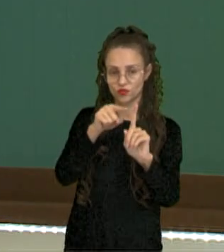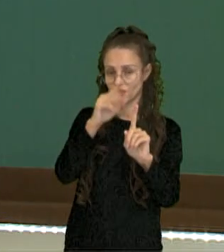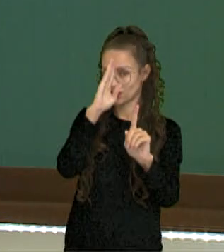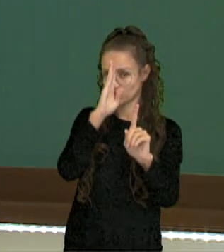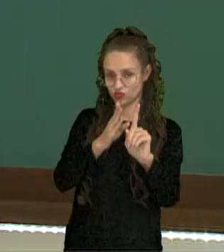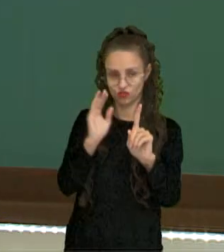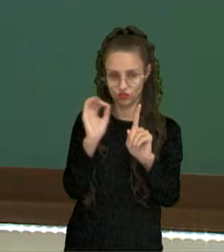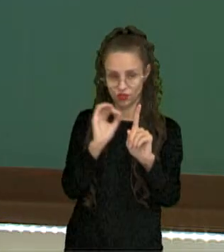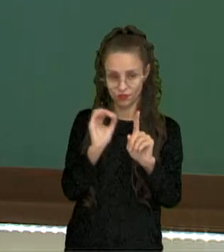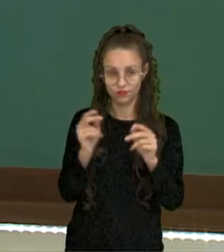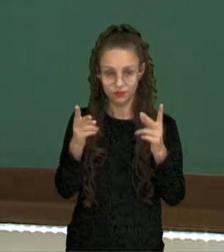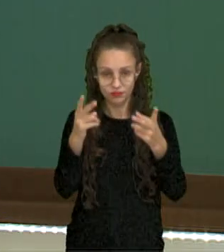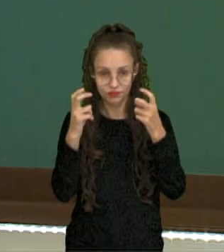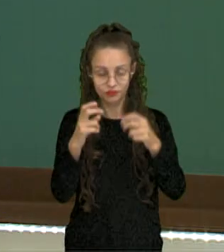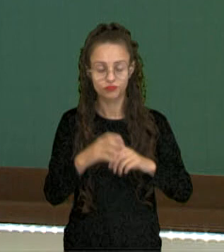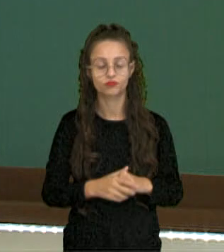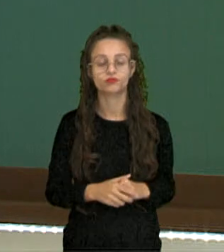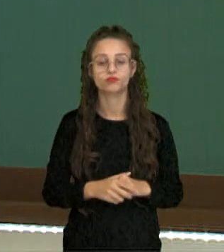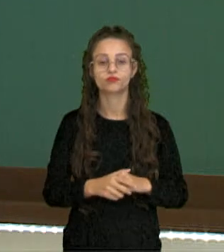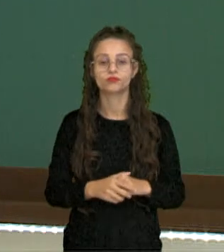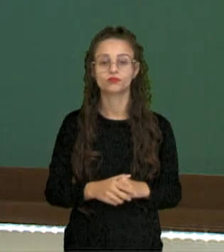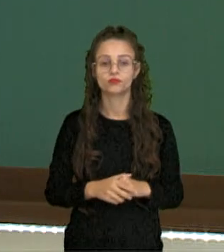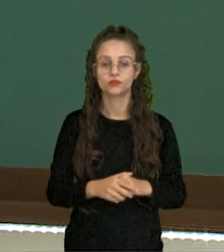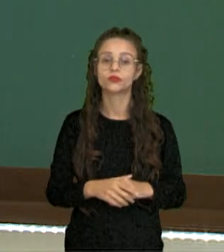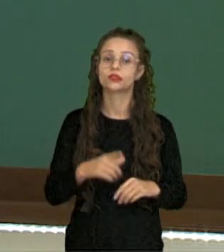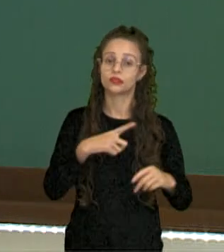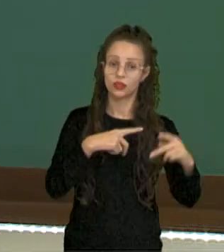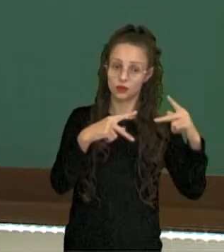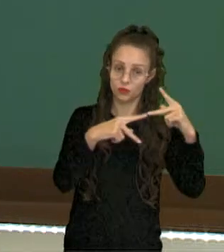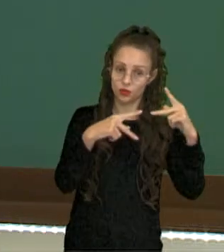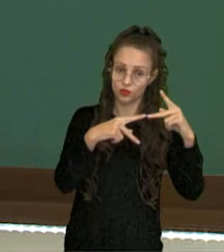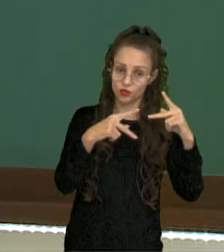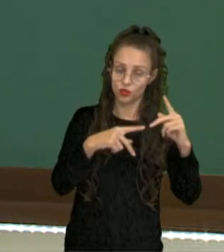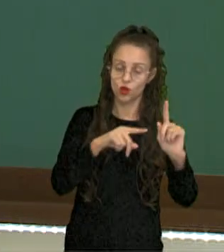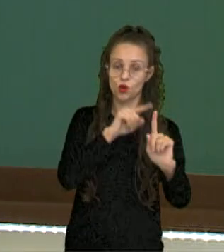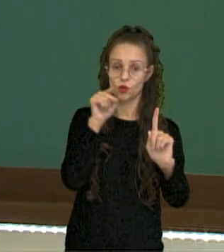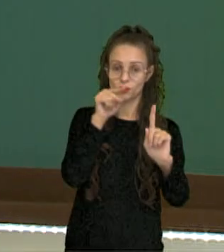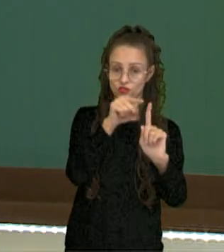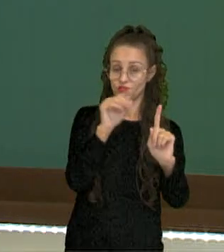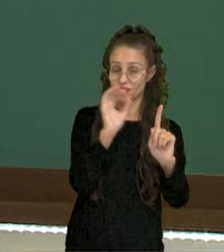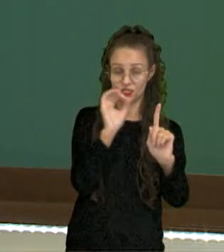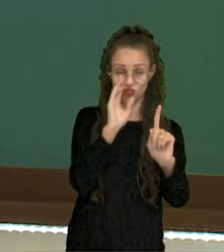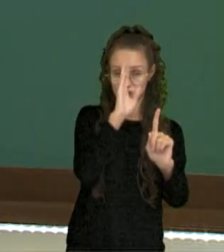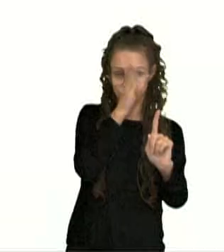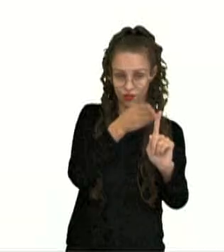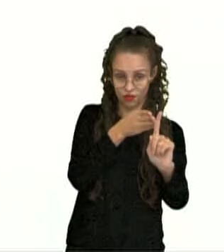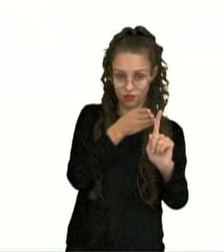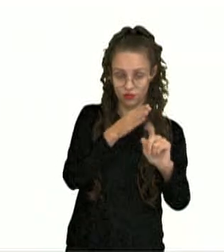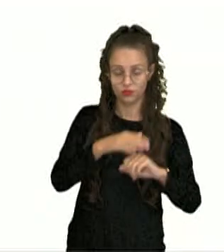Percebeu? Então, com preposição objetiva indireta.